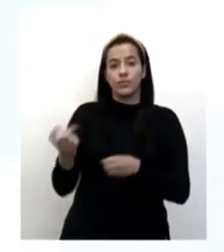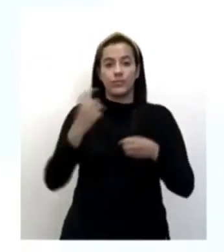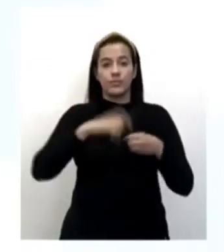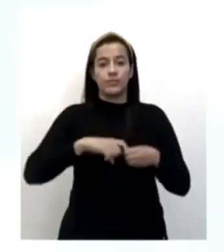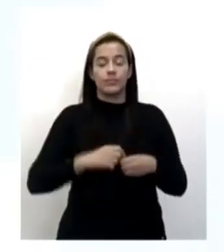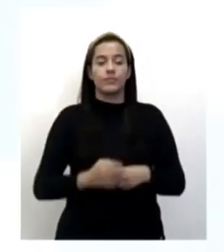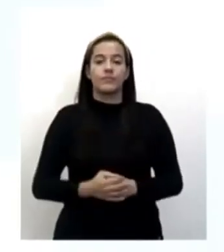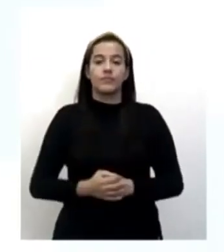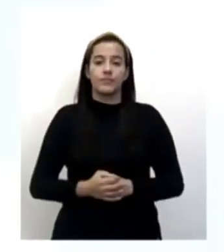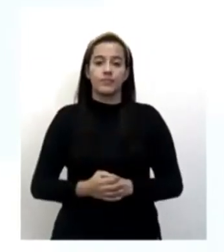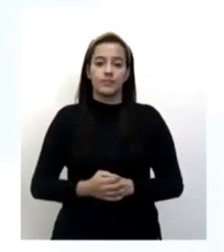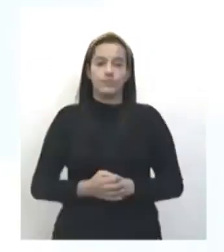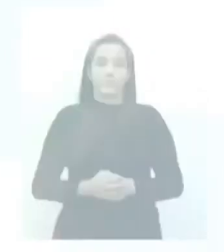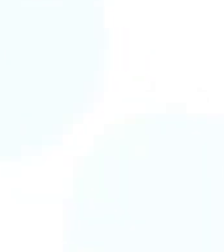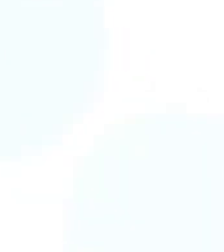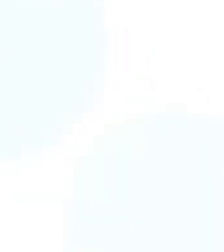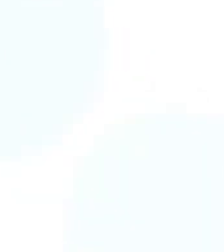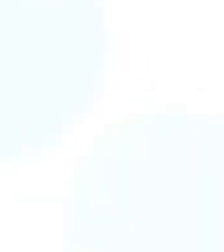mais.